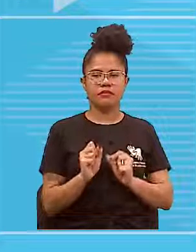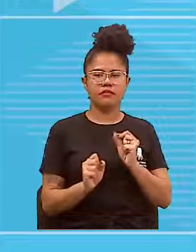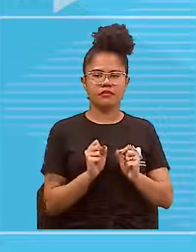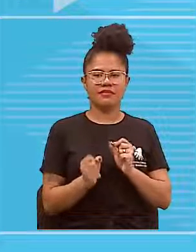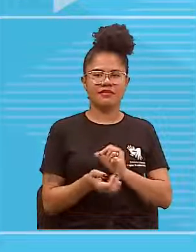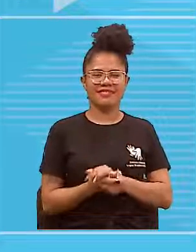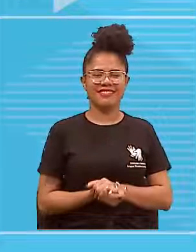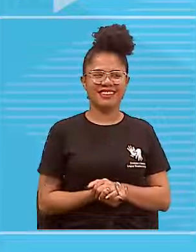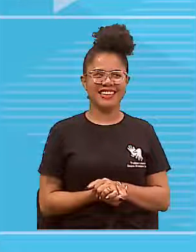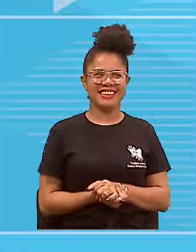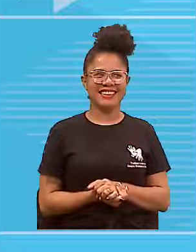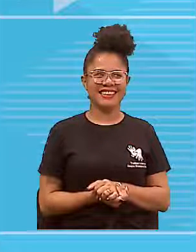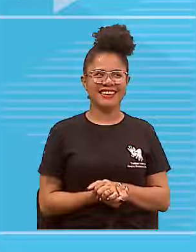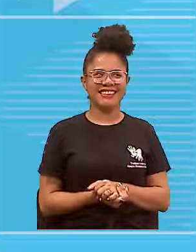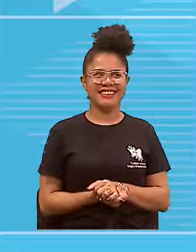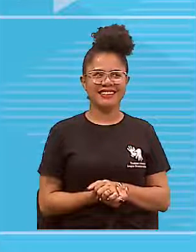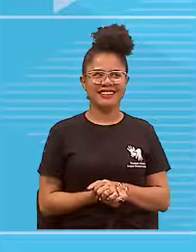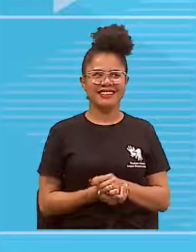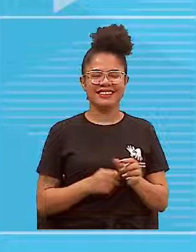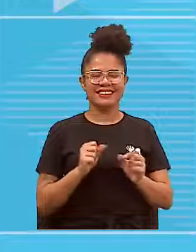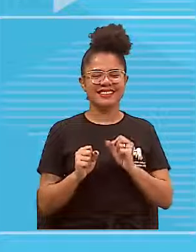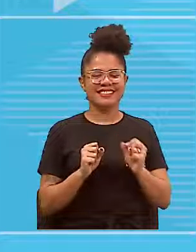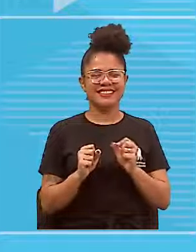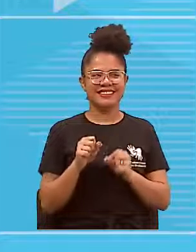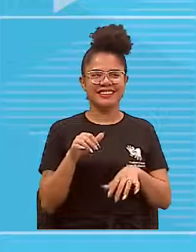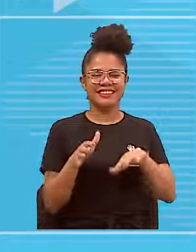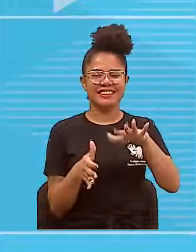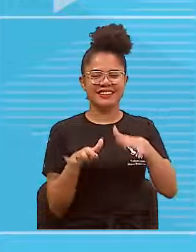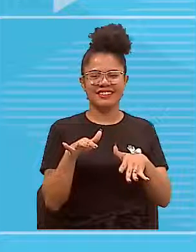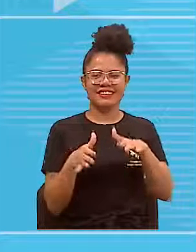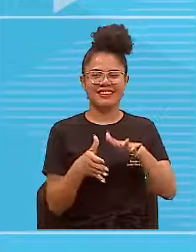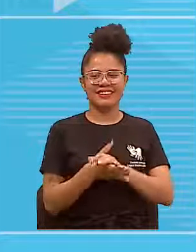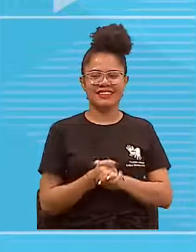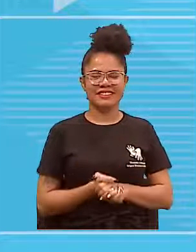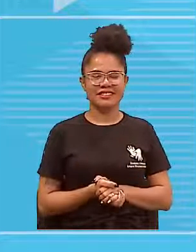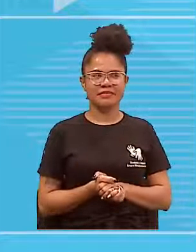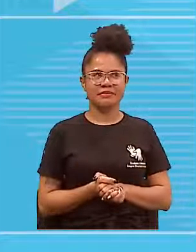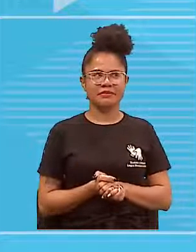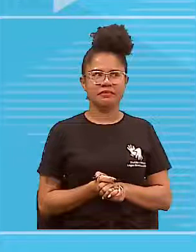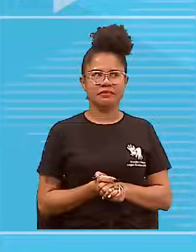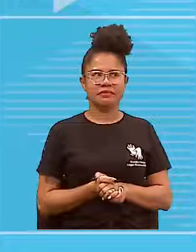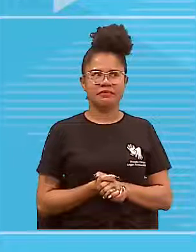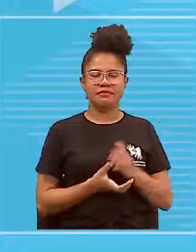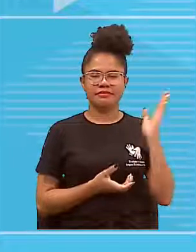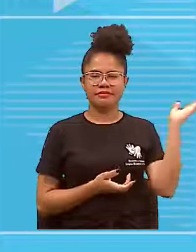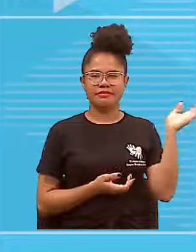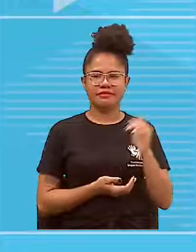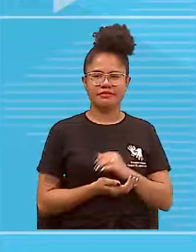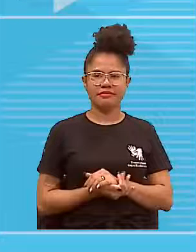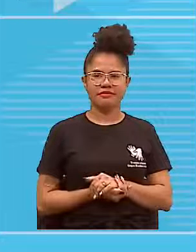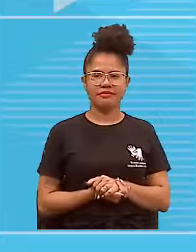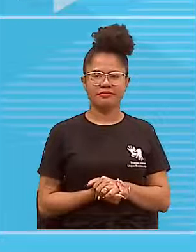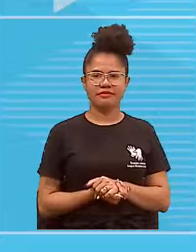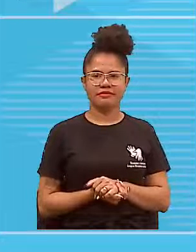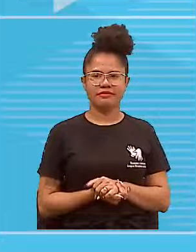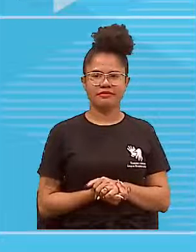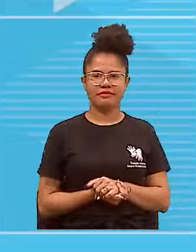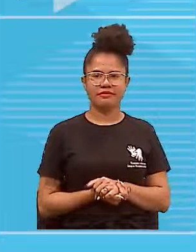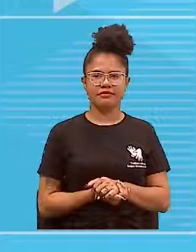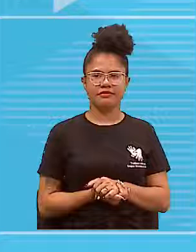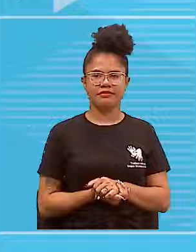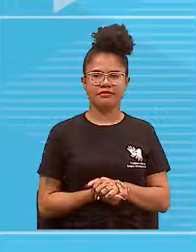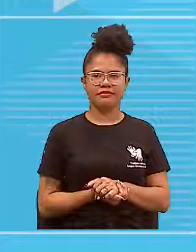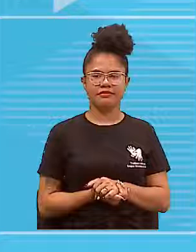errada. Então vamos lá, professor. O que é média? Ó, medida de tendência central, que estudaremos hoje,